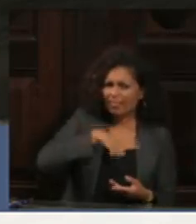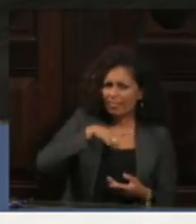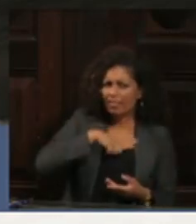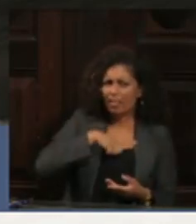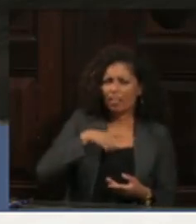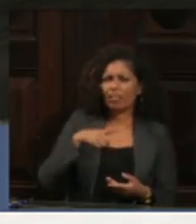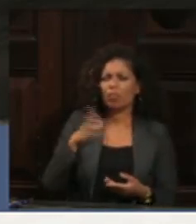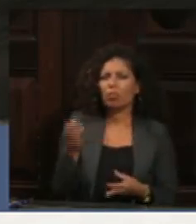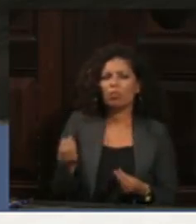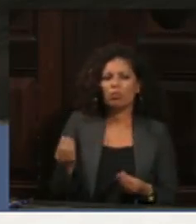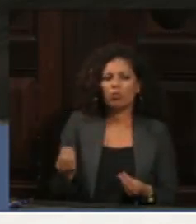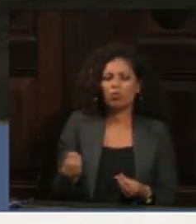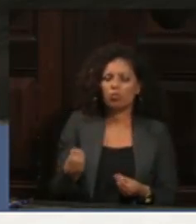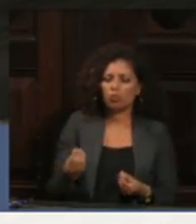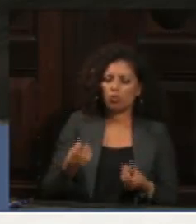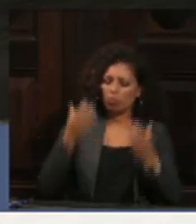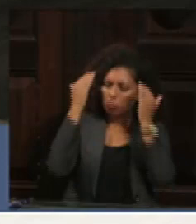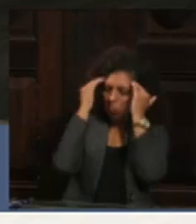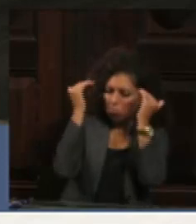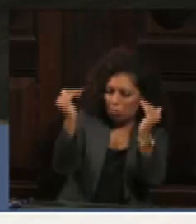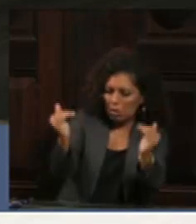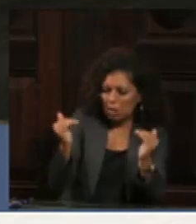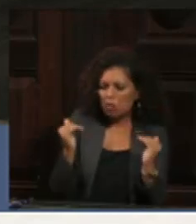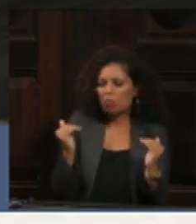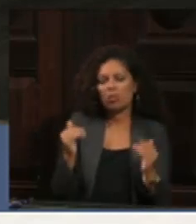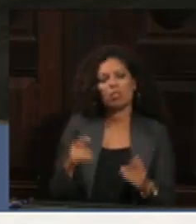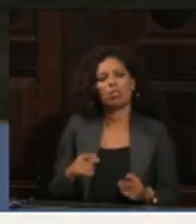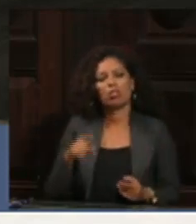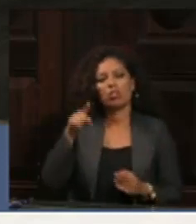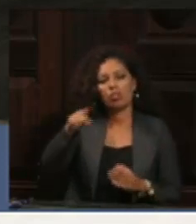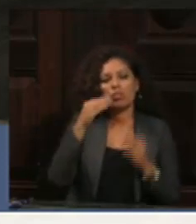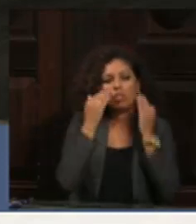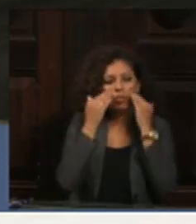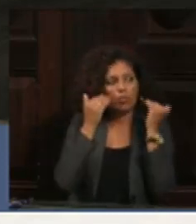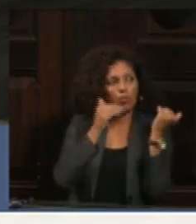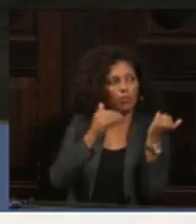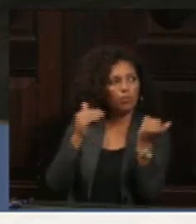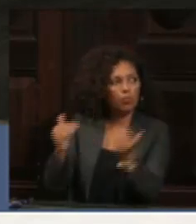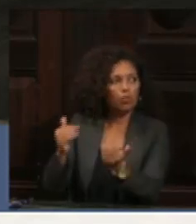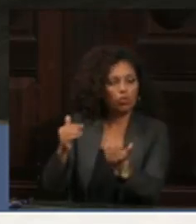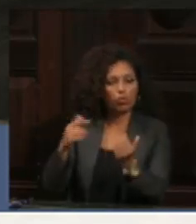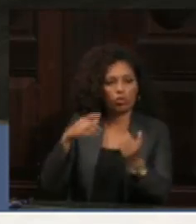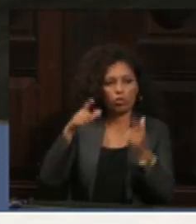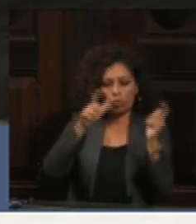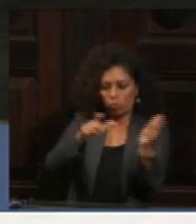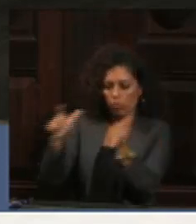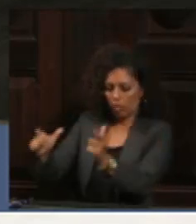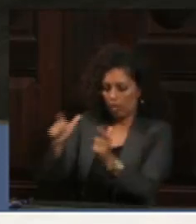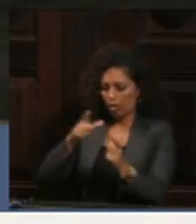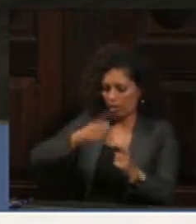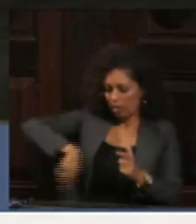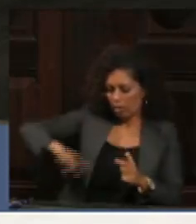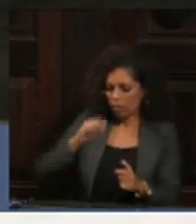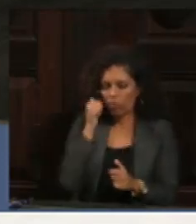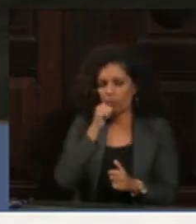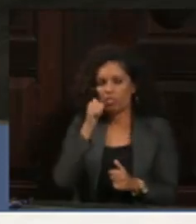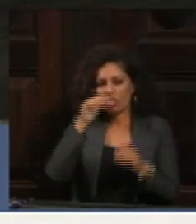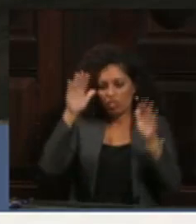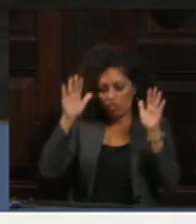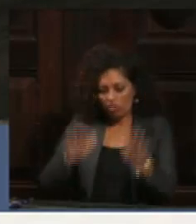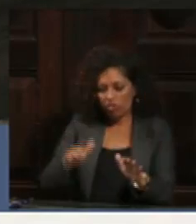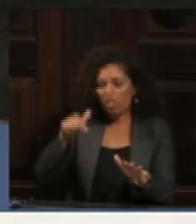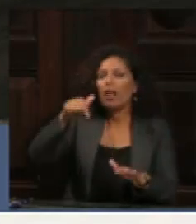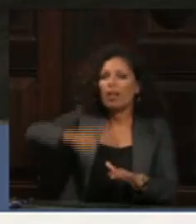tem muita dignidade. Vossa Excelência demonstra que o lugar que nós mulheres devemos estar é